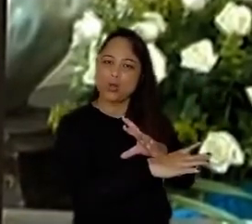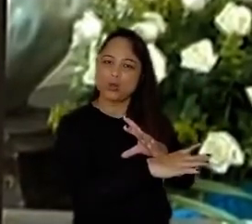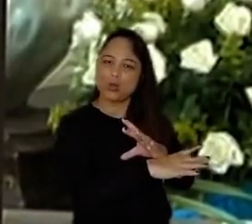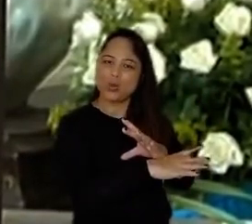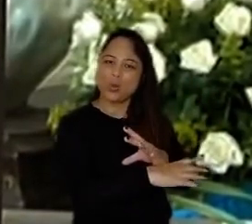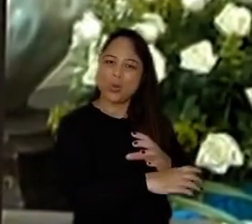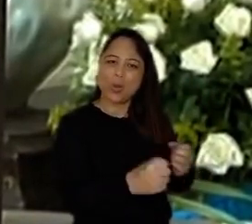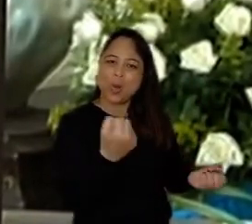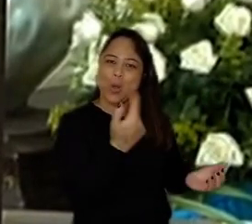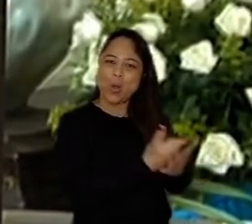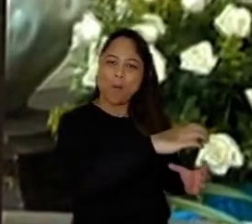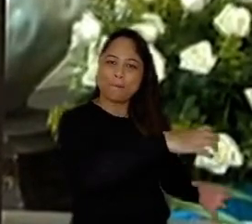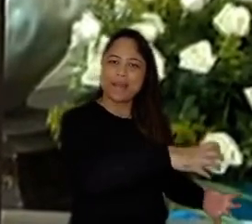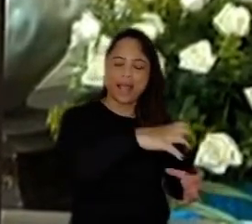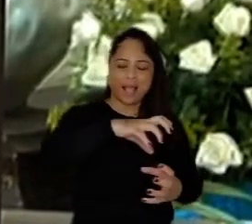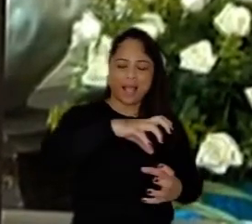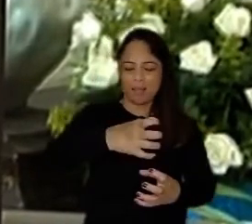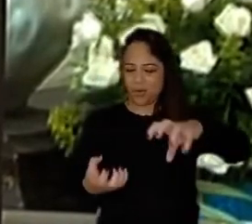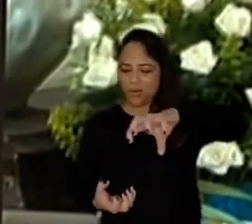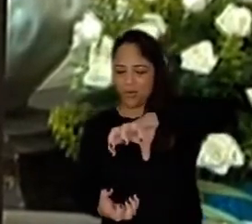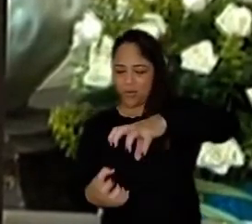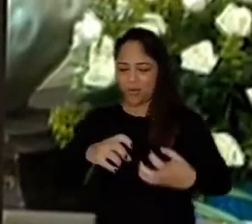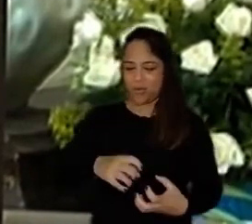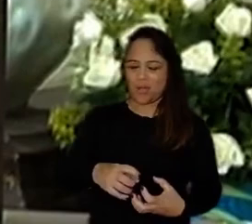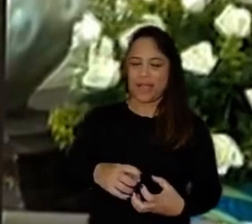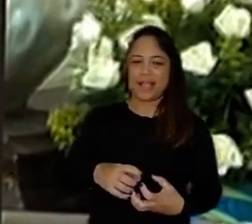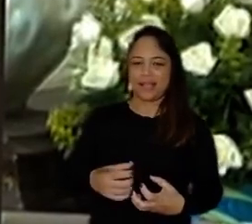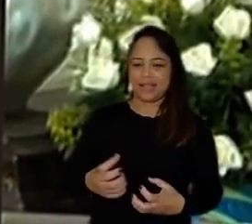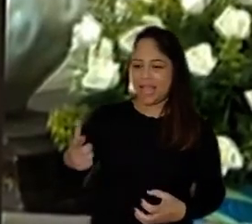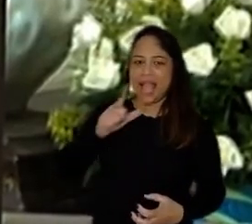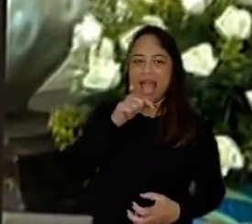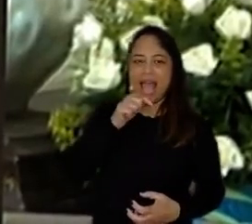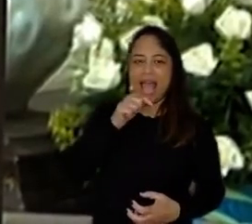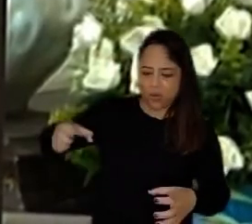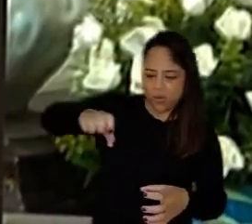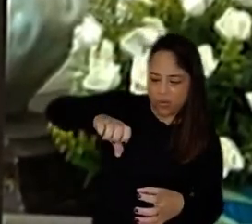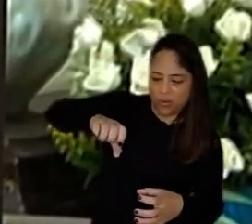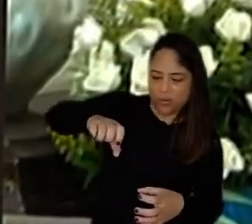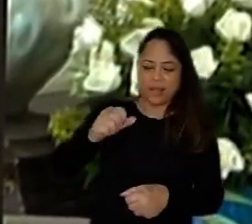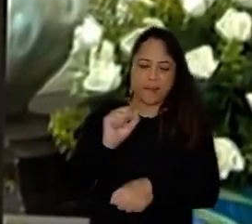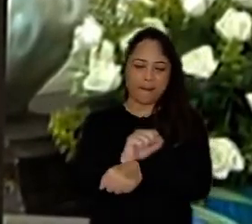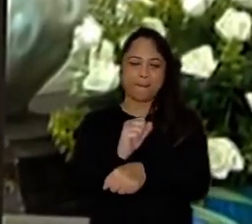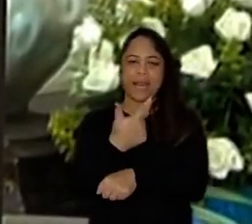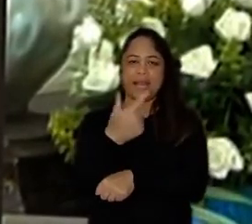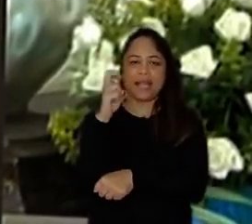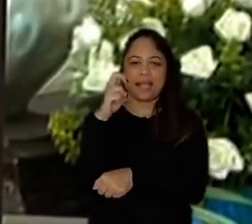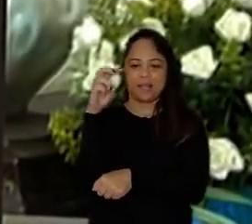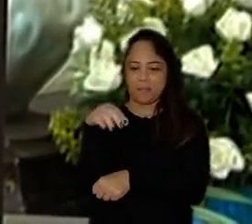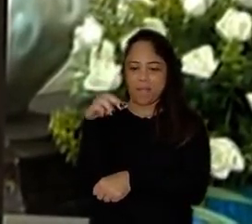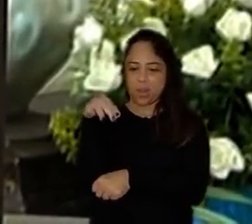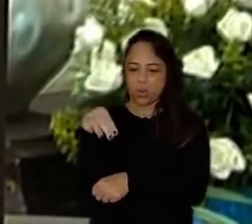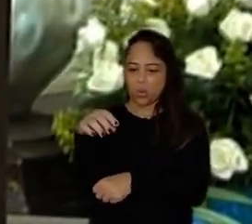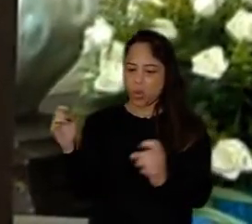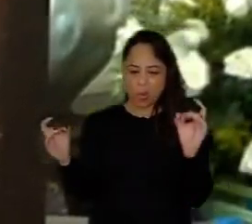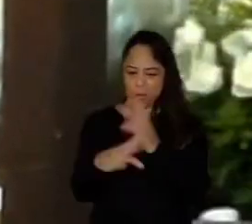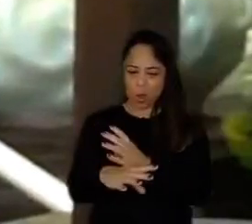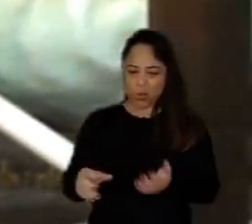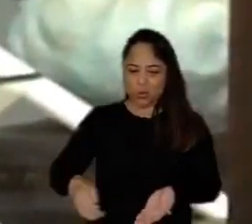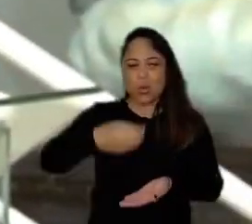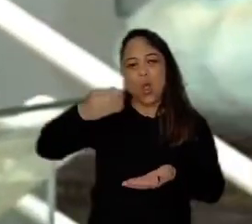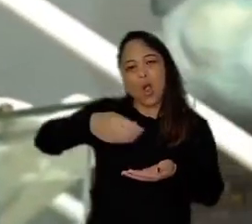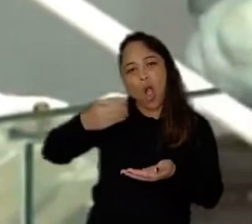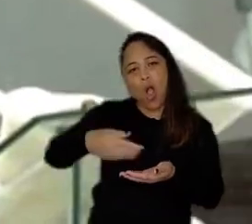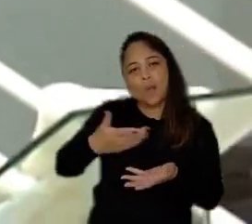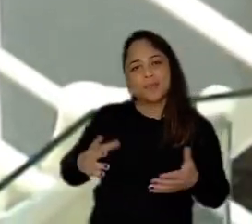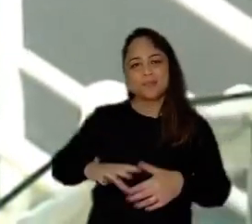15 minutos a feijoada, aquela lavagem do inferno, está pronta. Agora você